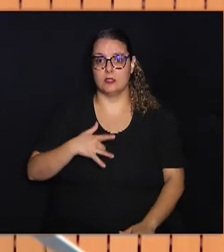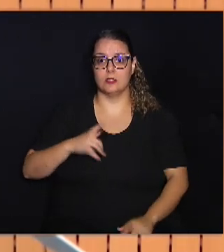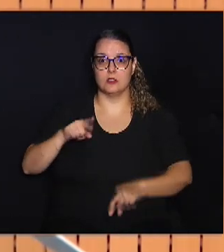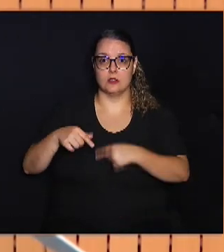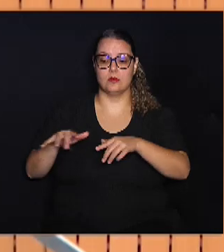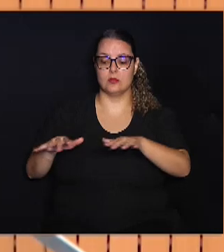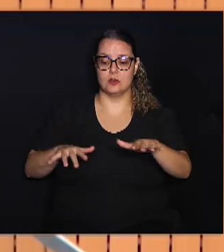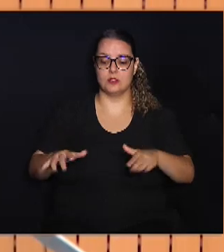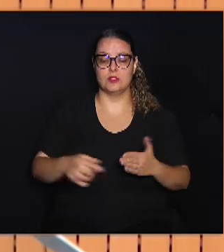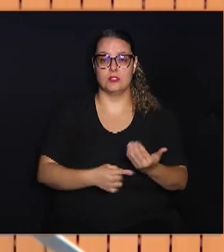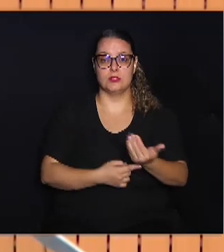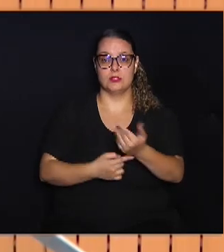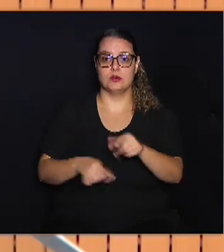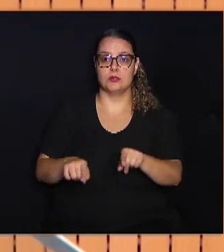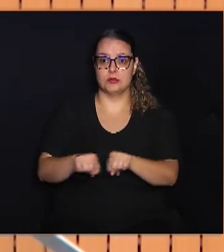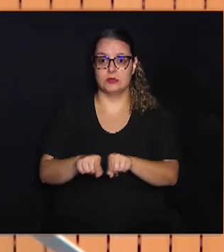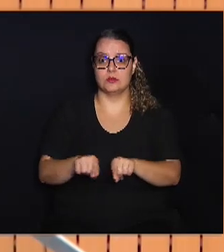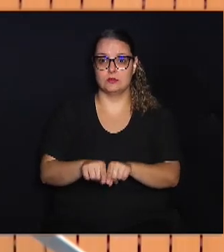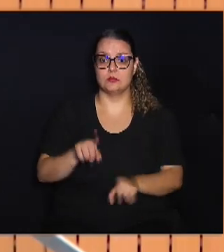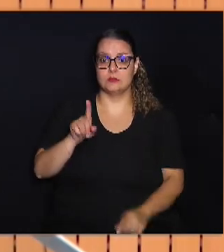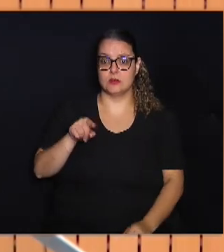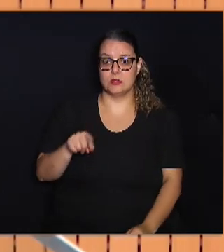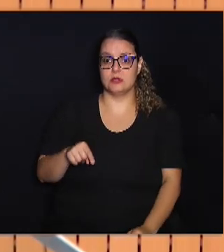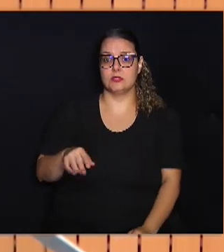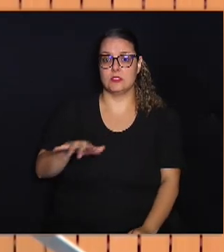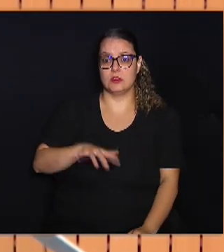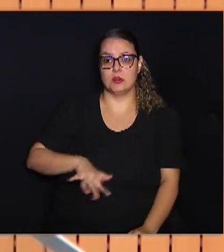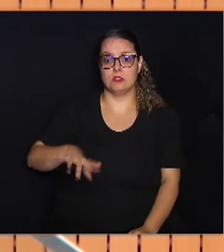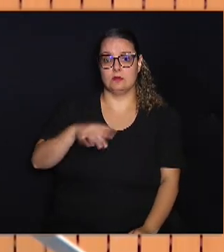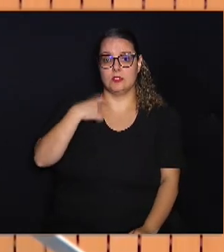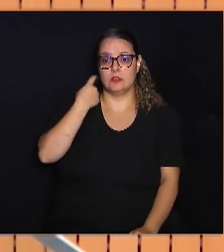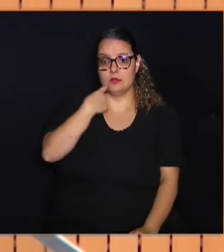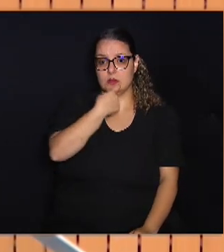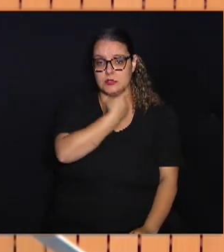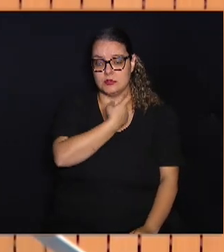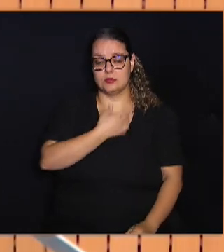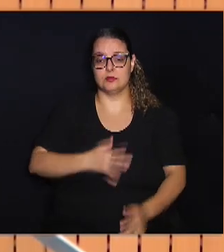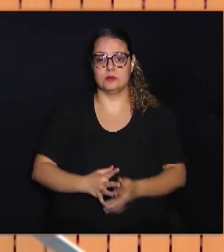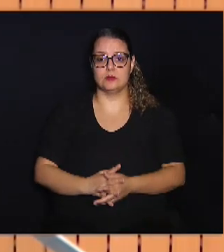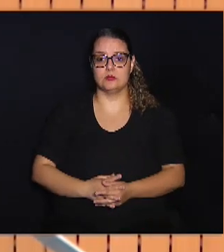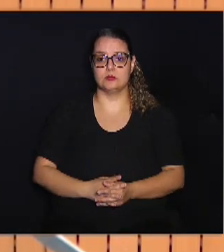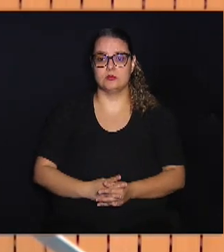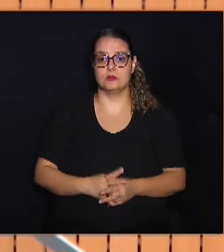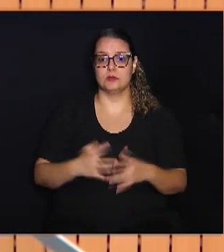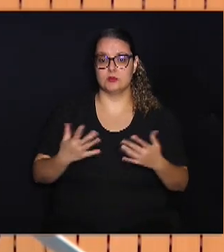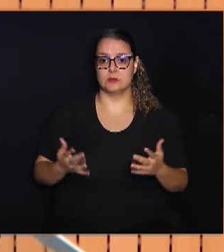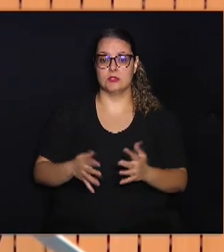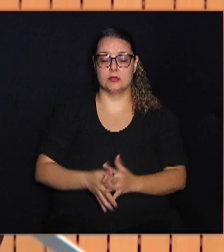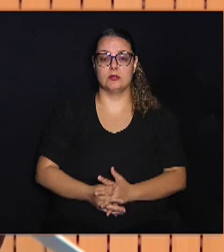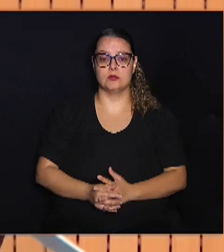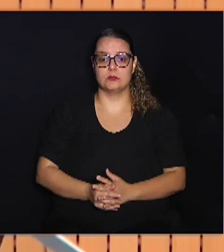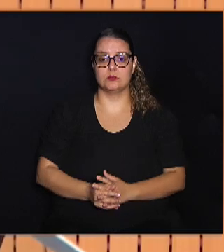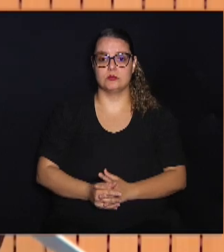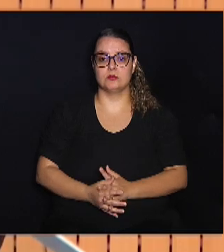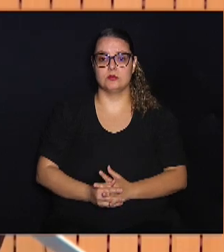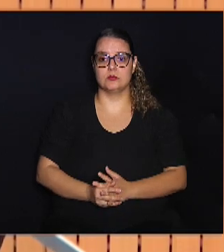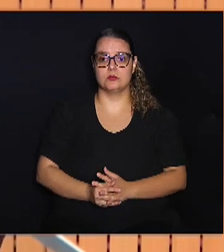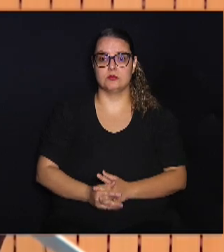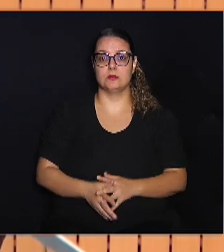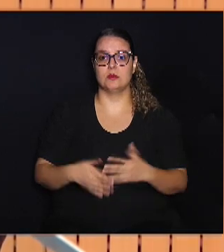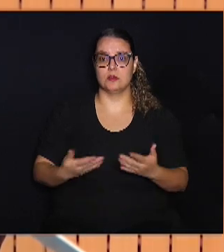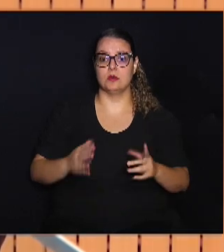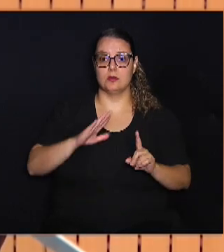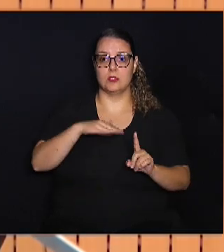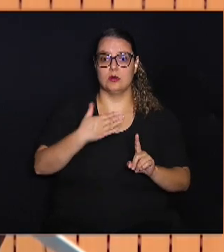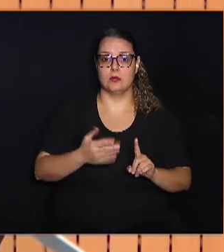de tecnologia, mas é também na área da odontologia. Então, com essa homenagem, a gente